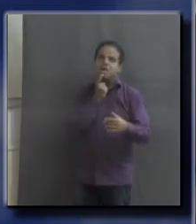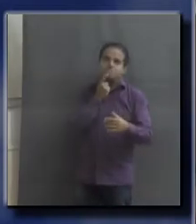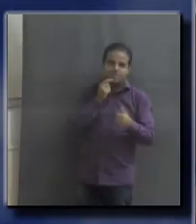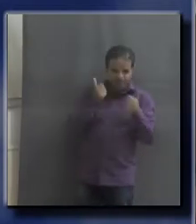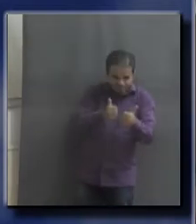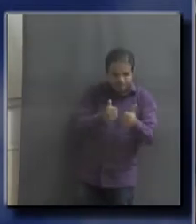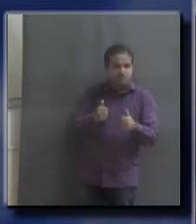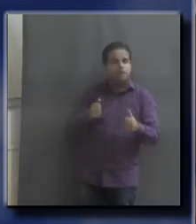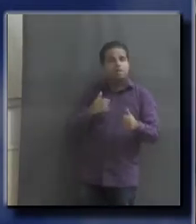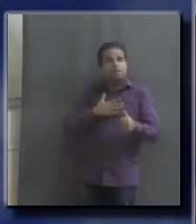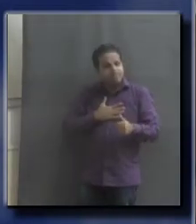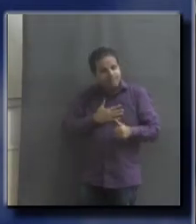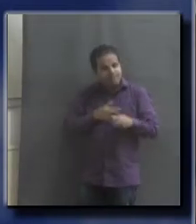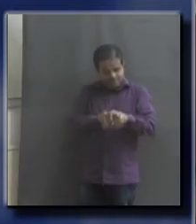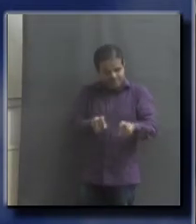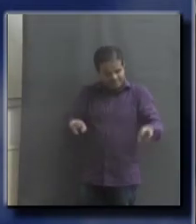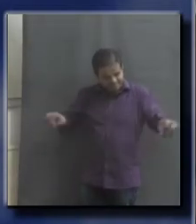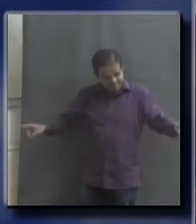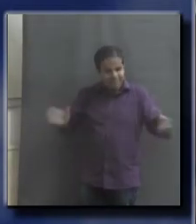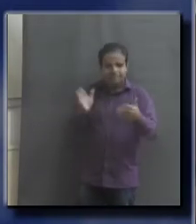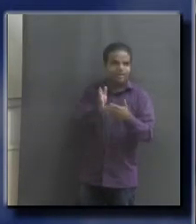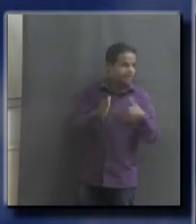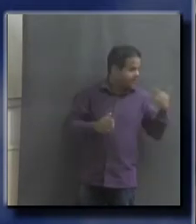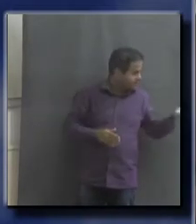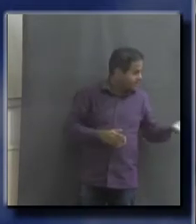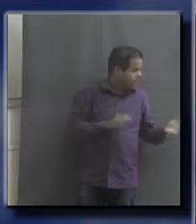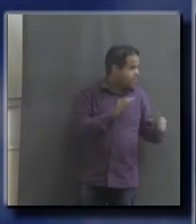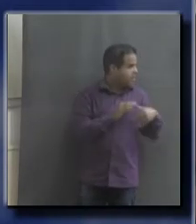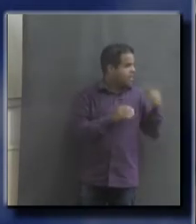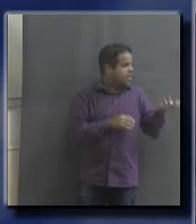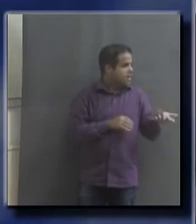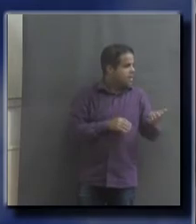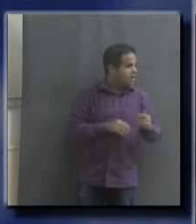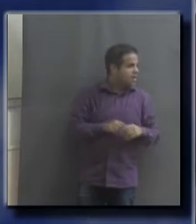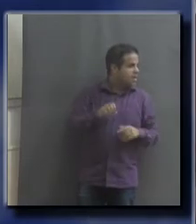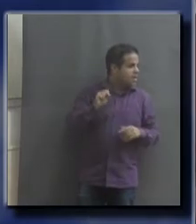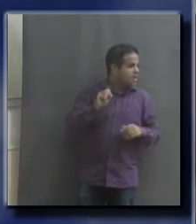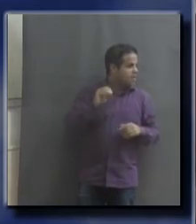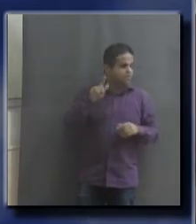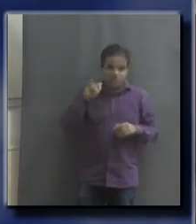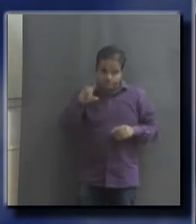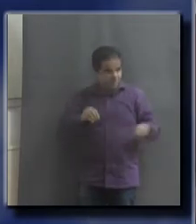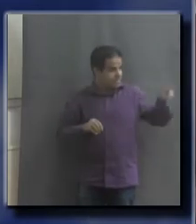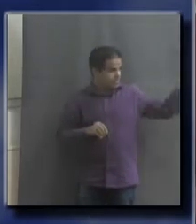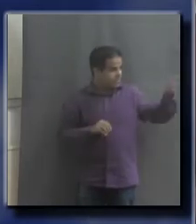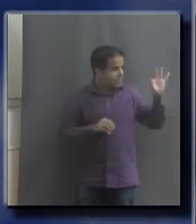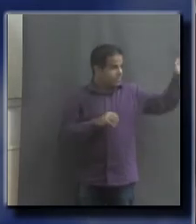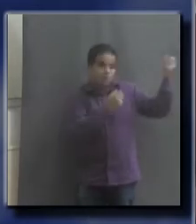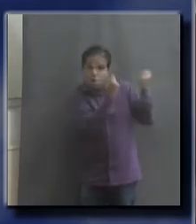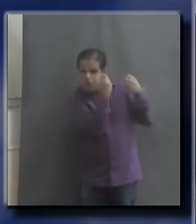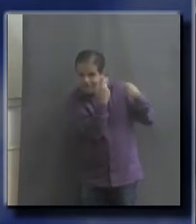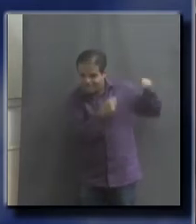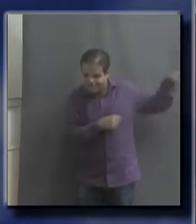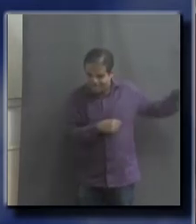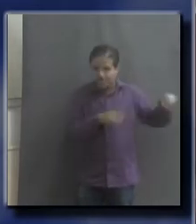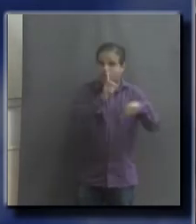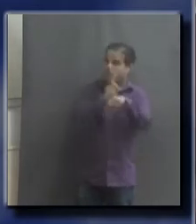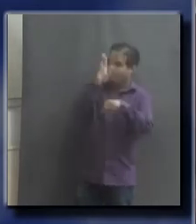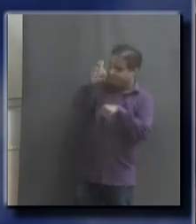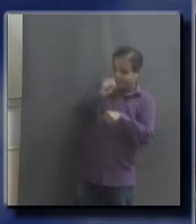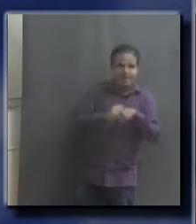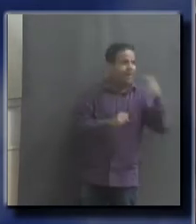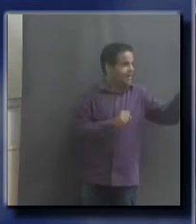Prazer também estar nessa mesa dividindo com a Soligo, minha futura orientadora de doutorado. Está registrado agora, hein, Soligo? Um dia.